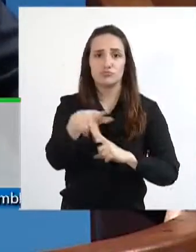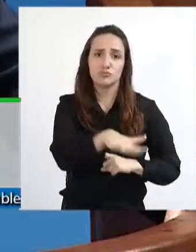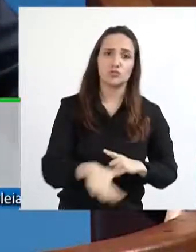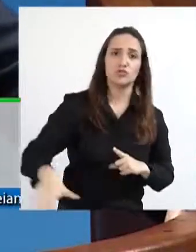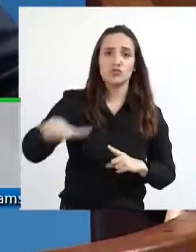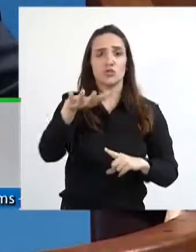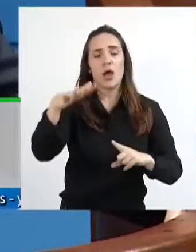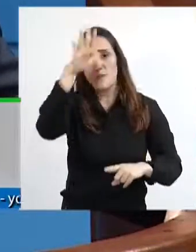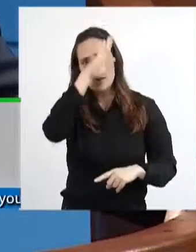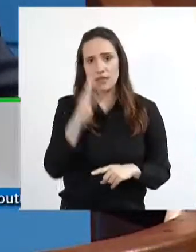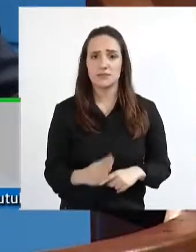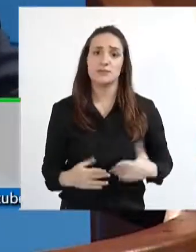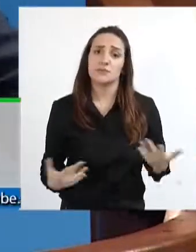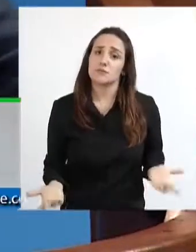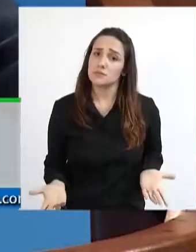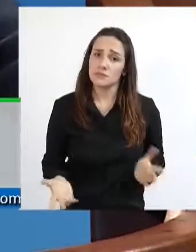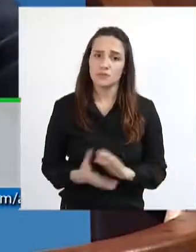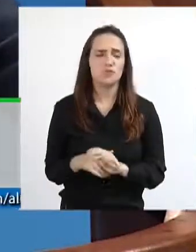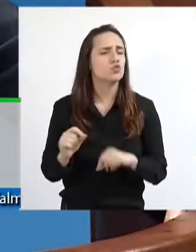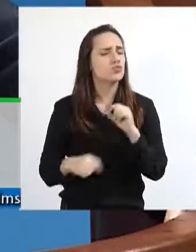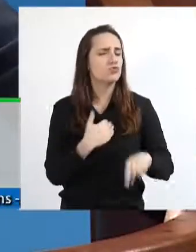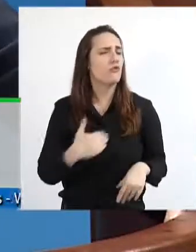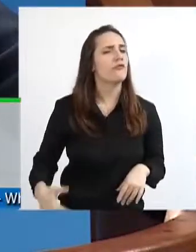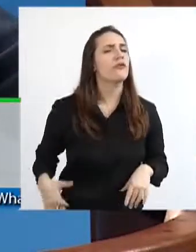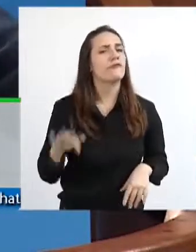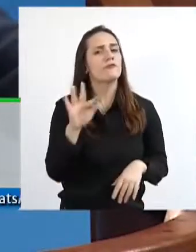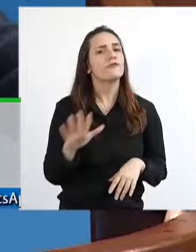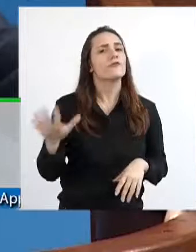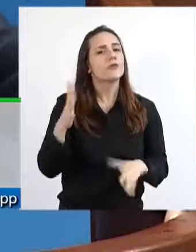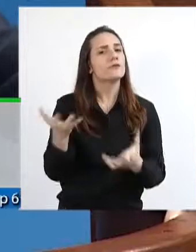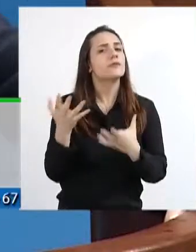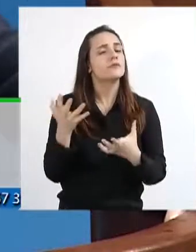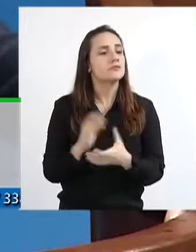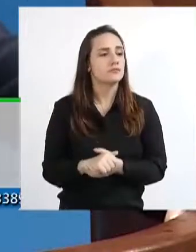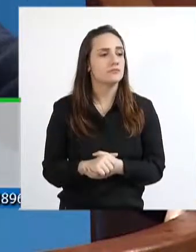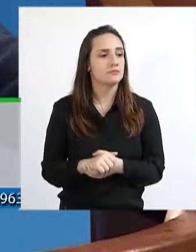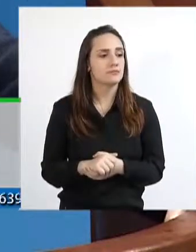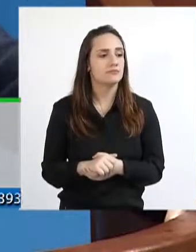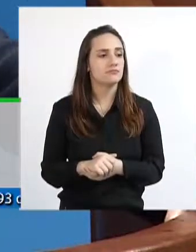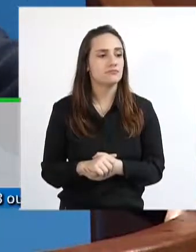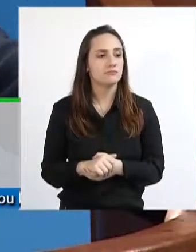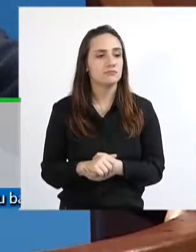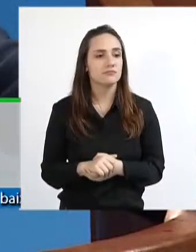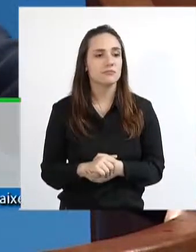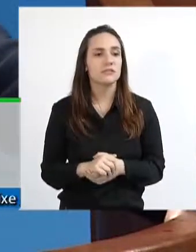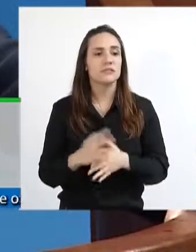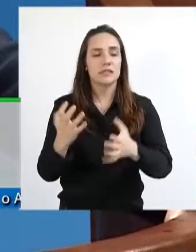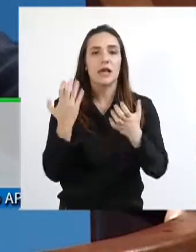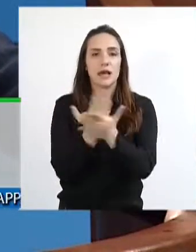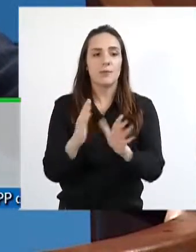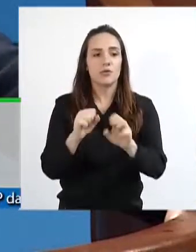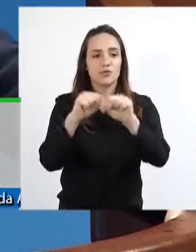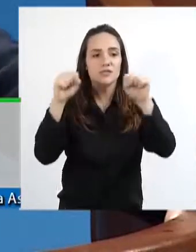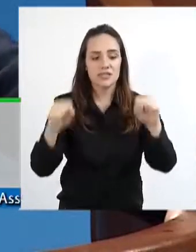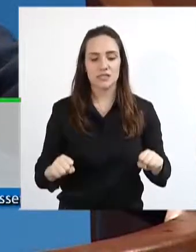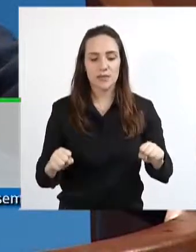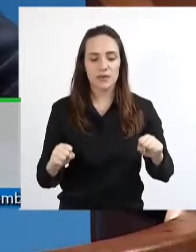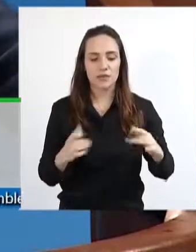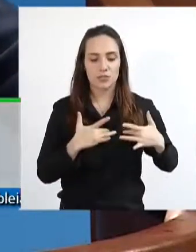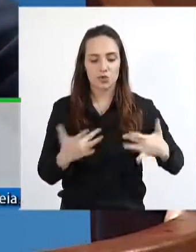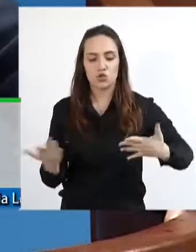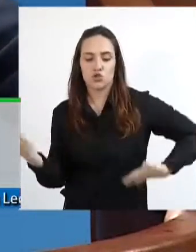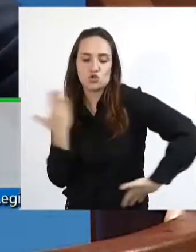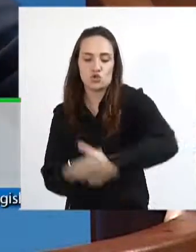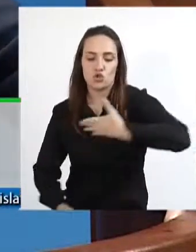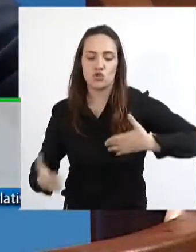Brasil? O que, na verdade, o governo federal quer é acabar com o sistema solidário da Previdência Social que existe